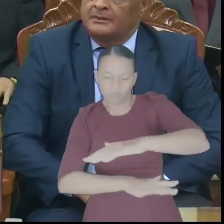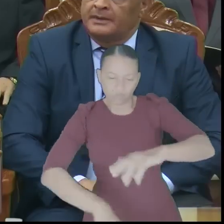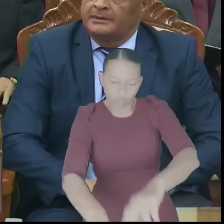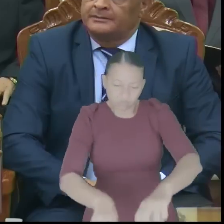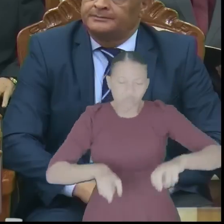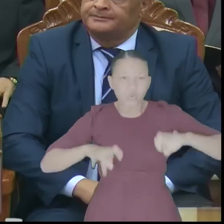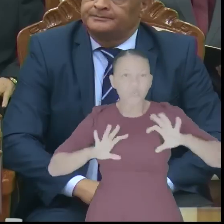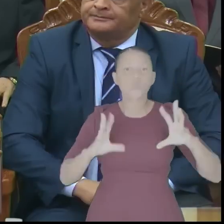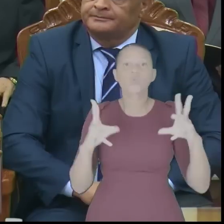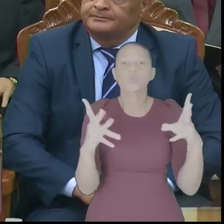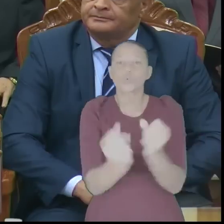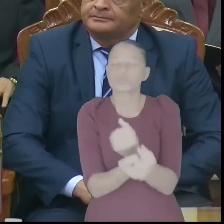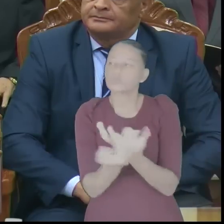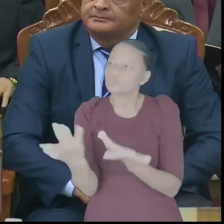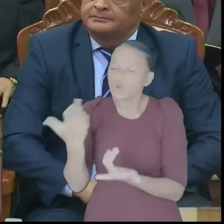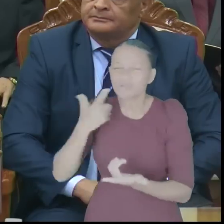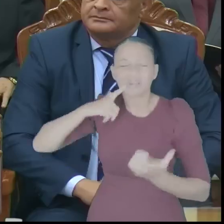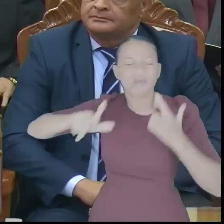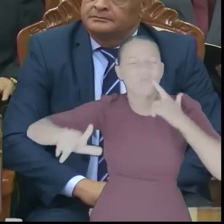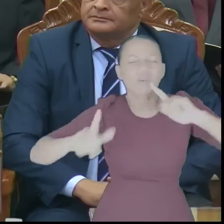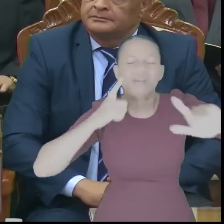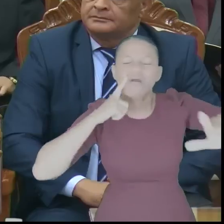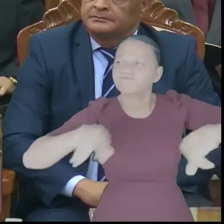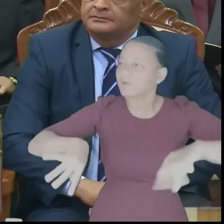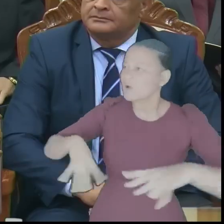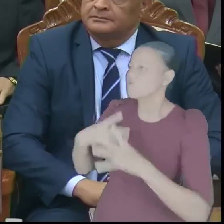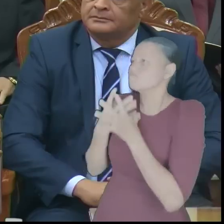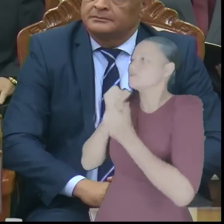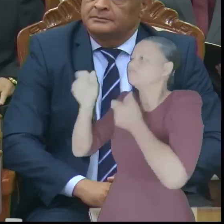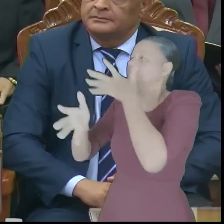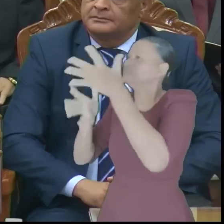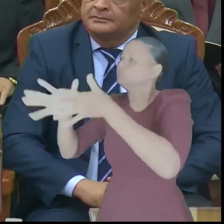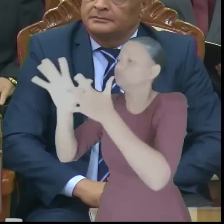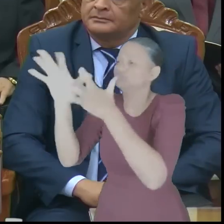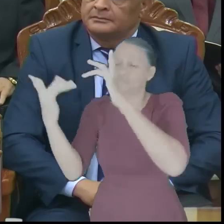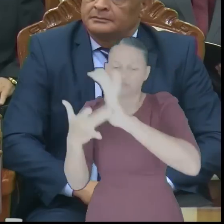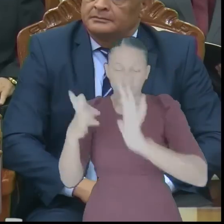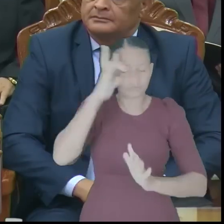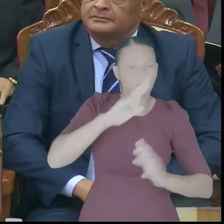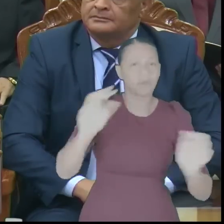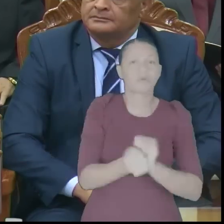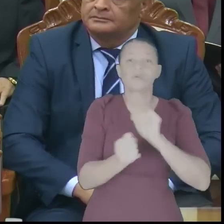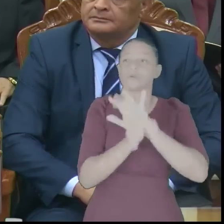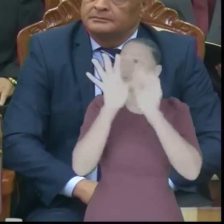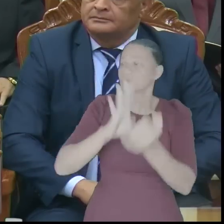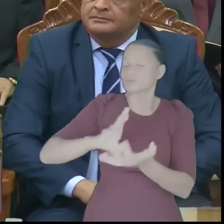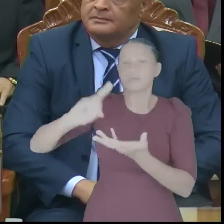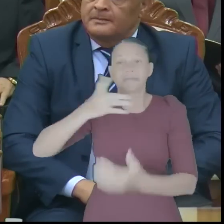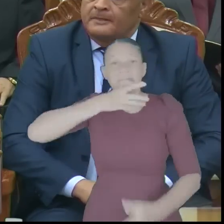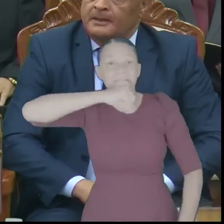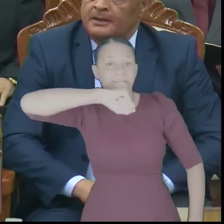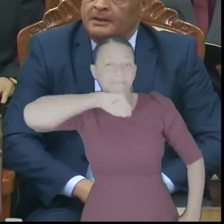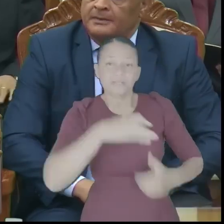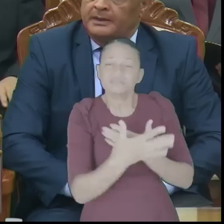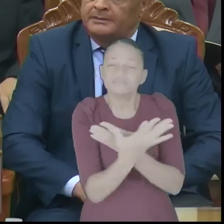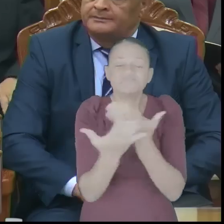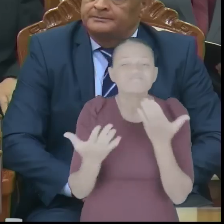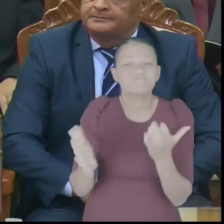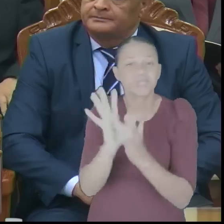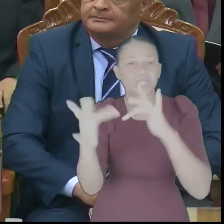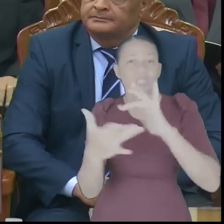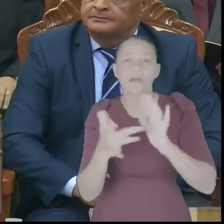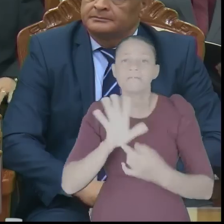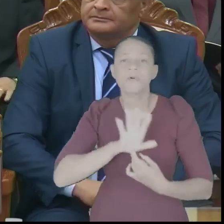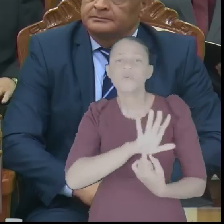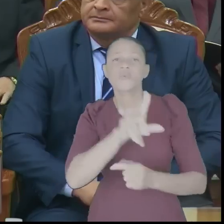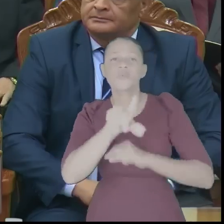toda língua confesse que Jesus Cristo é Senhor, para a glória de Deus Pai. Então, Jesus mostrou